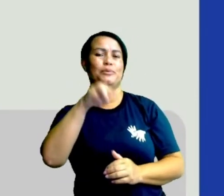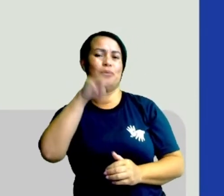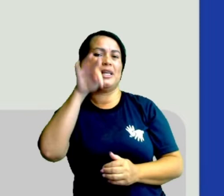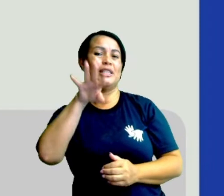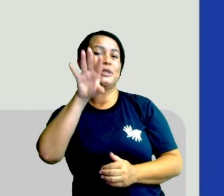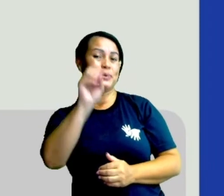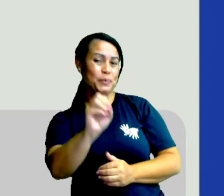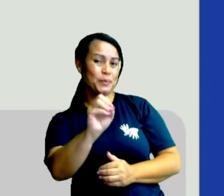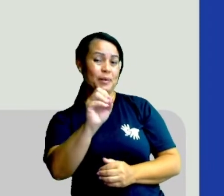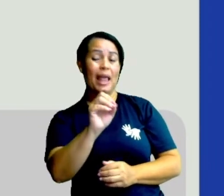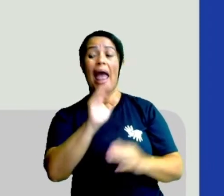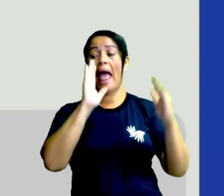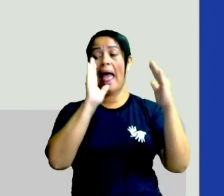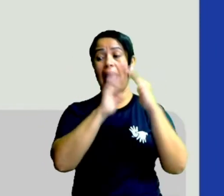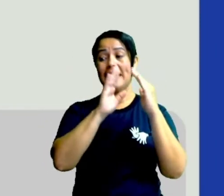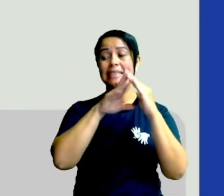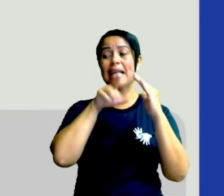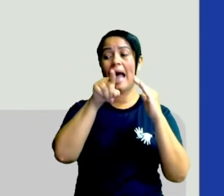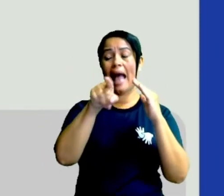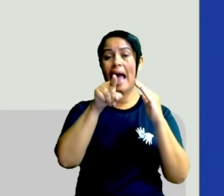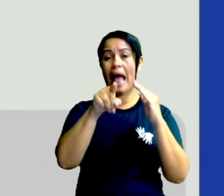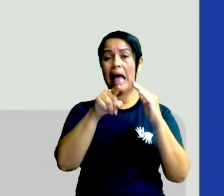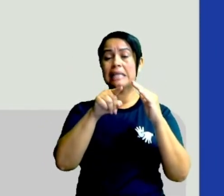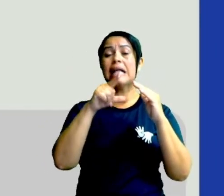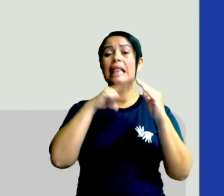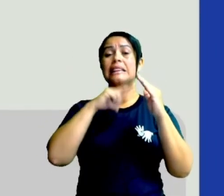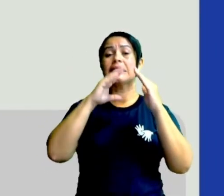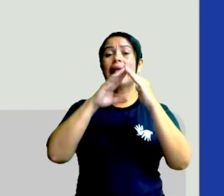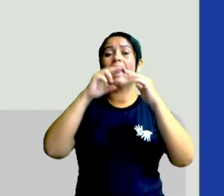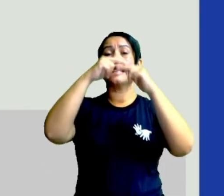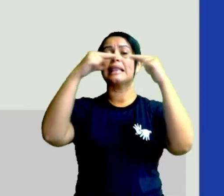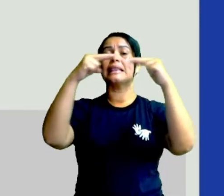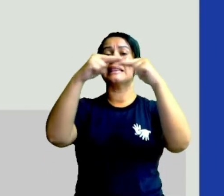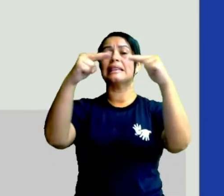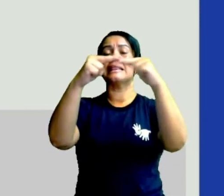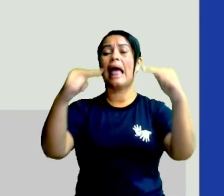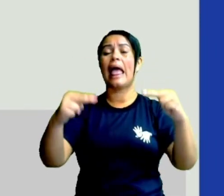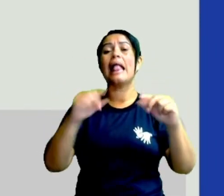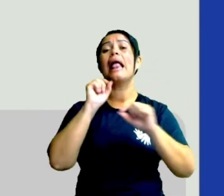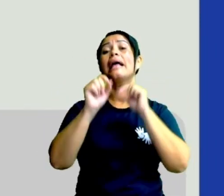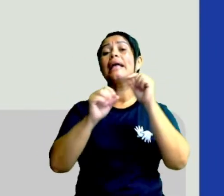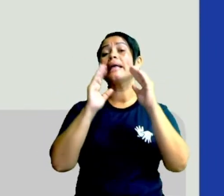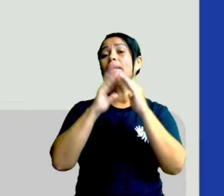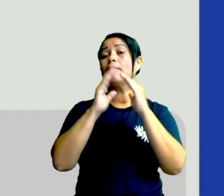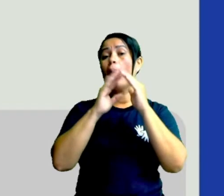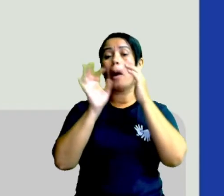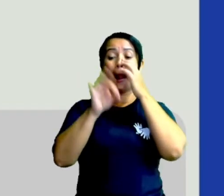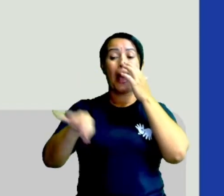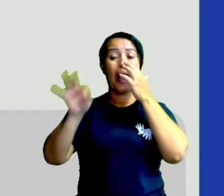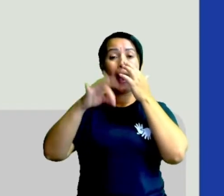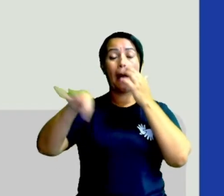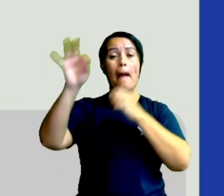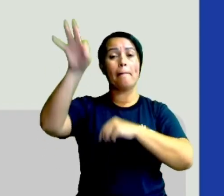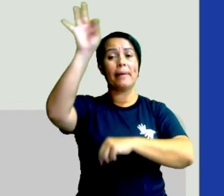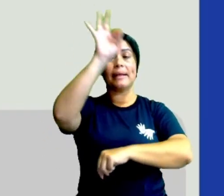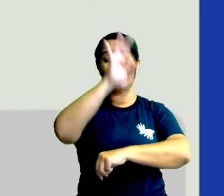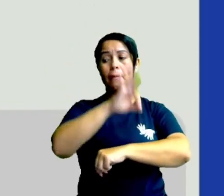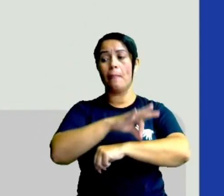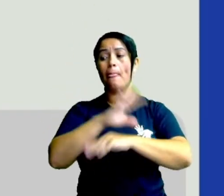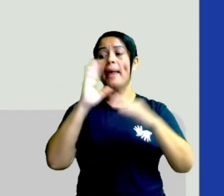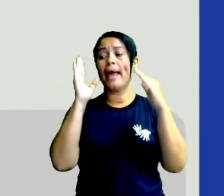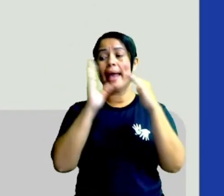jumento essa casa é de telha quem mora nela é abelha